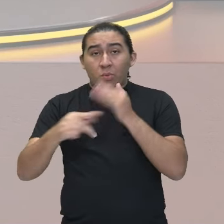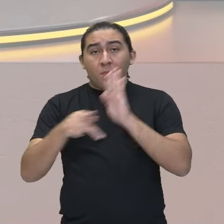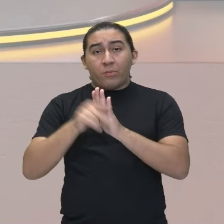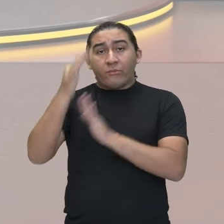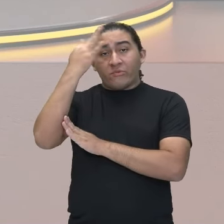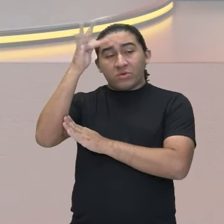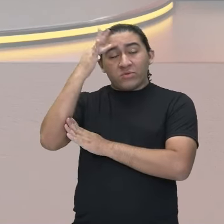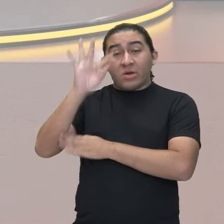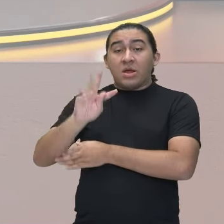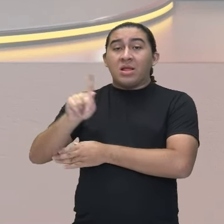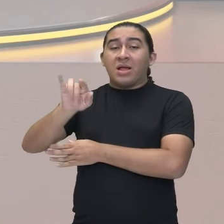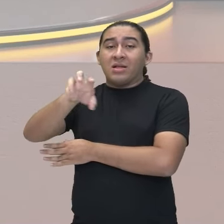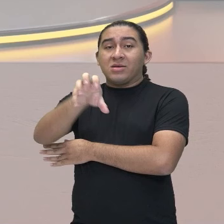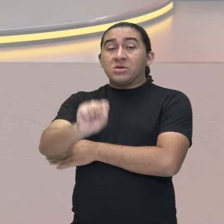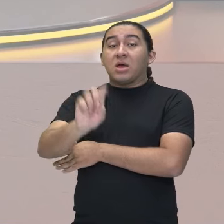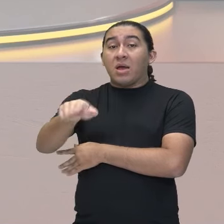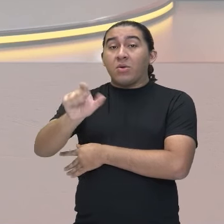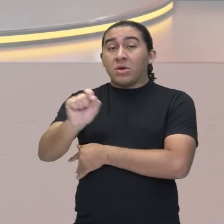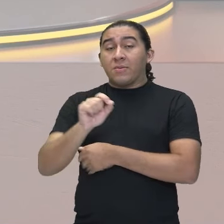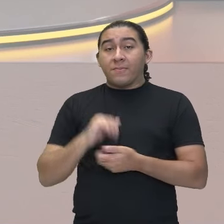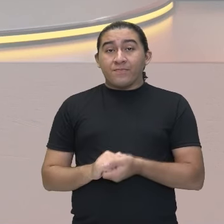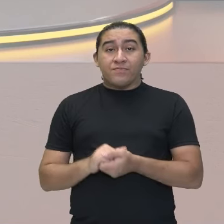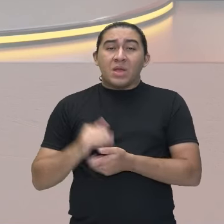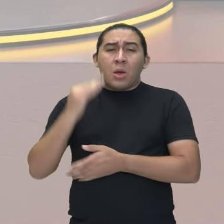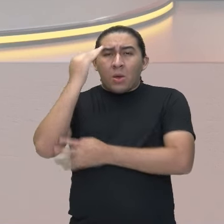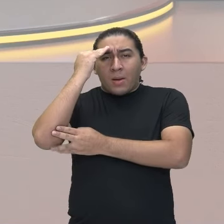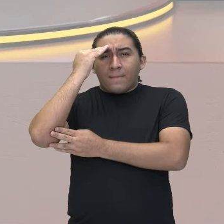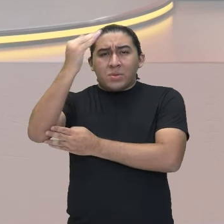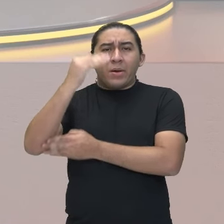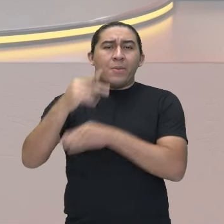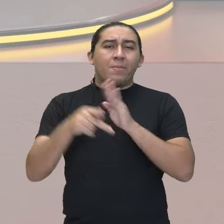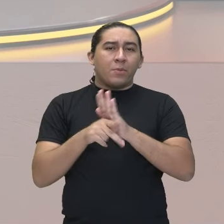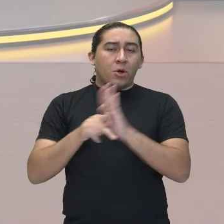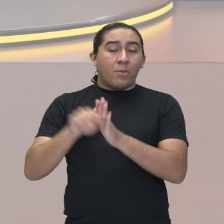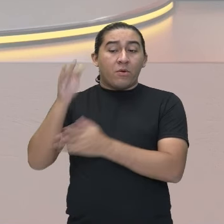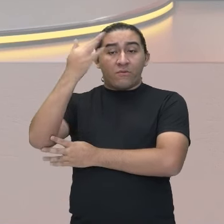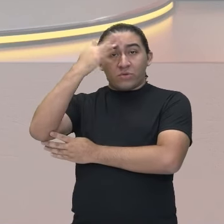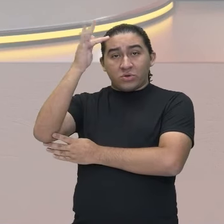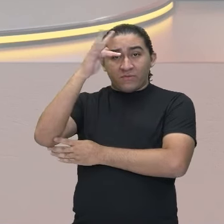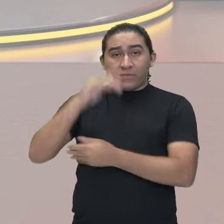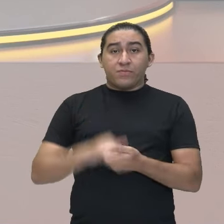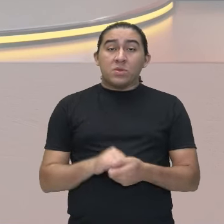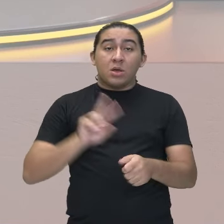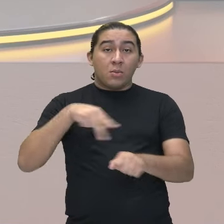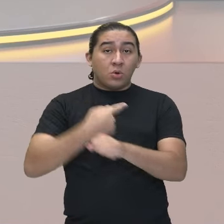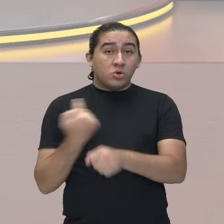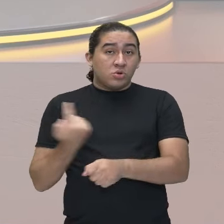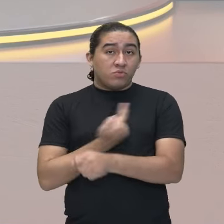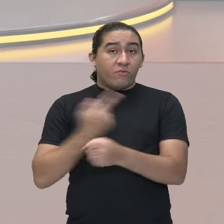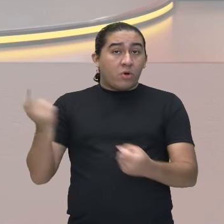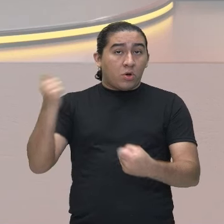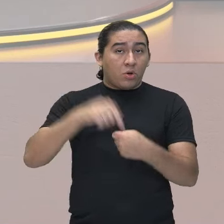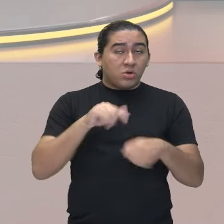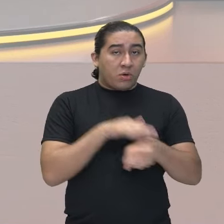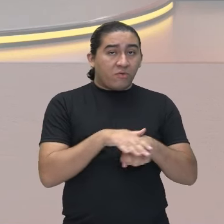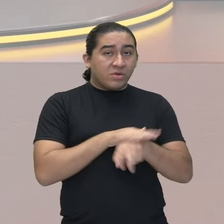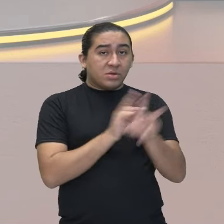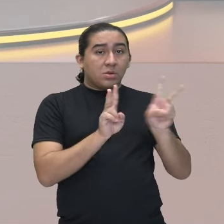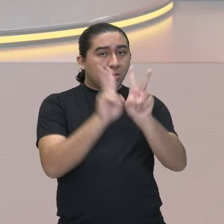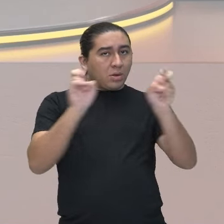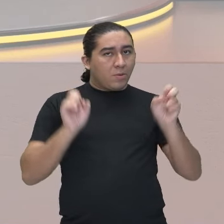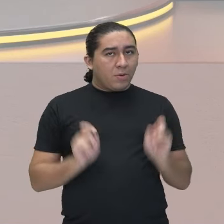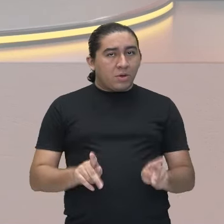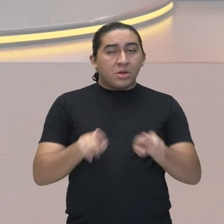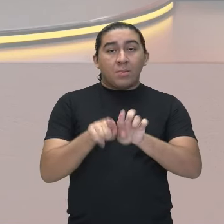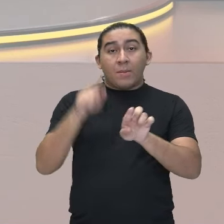Mileto, inclusive, é considerado o pai da filosofia. Depois a gente vai voltar e conversar um pouco mais sobre eles, tá bom? E o